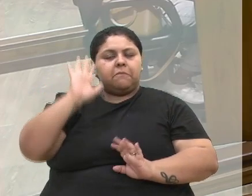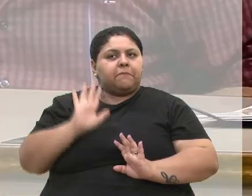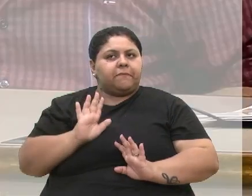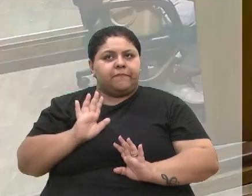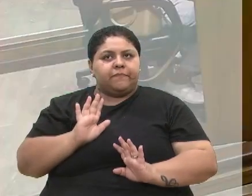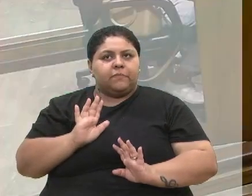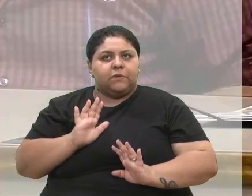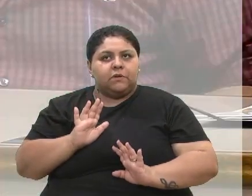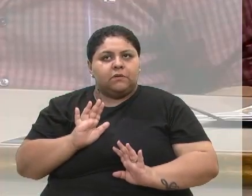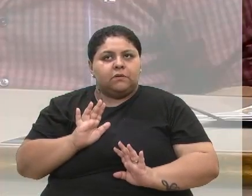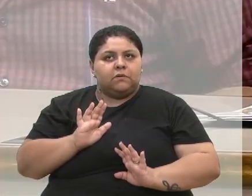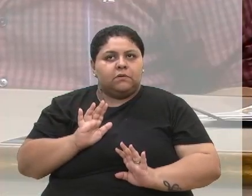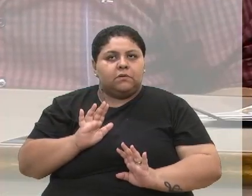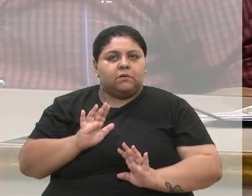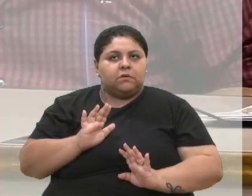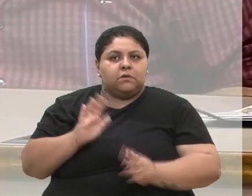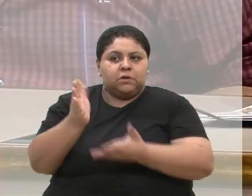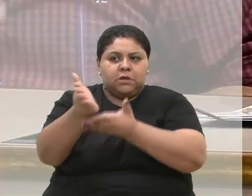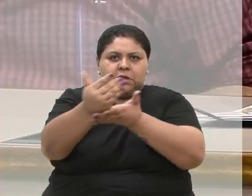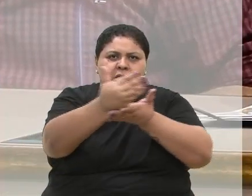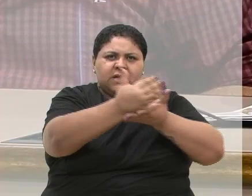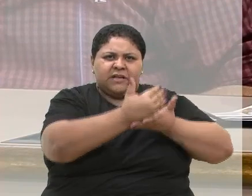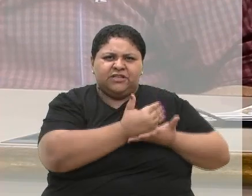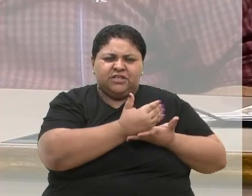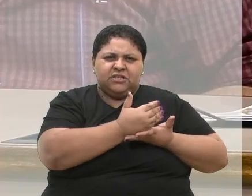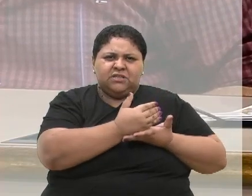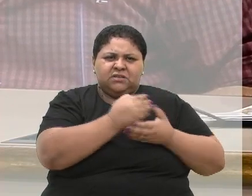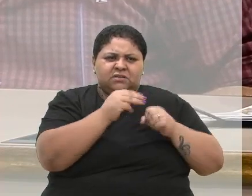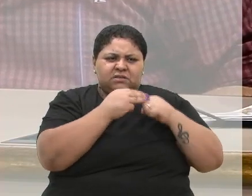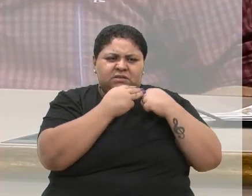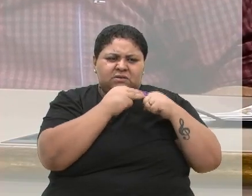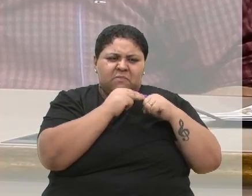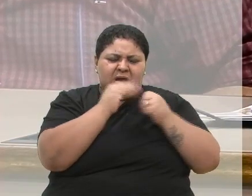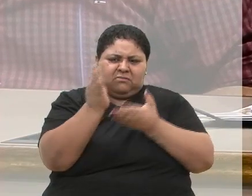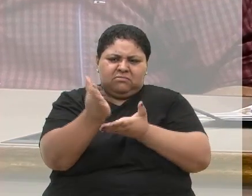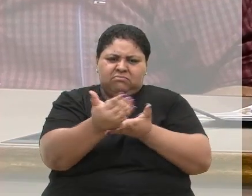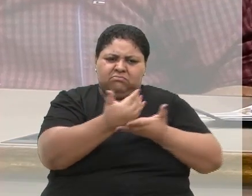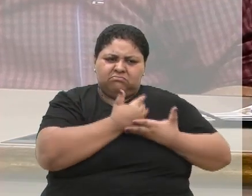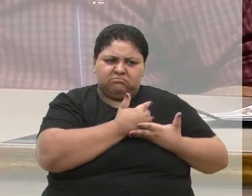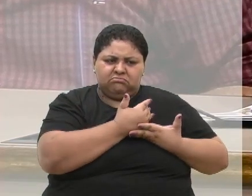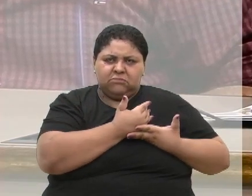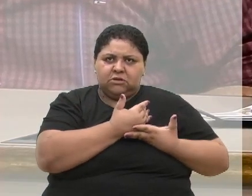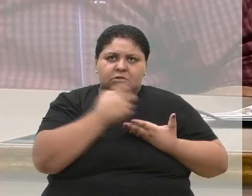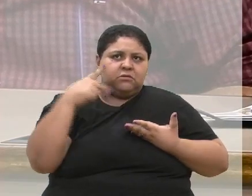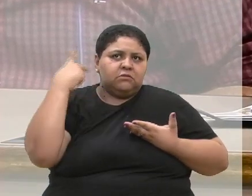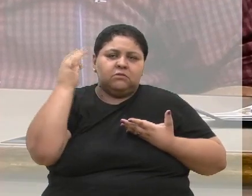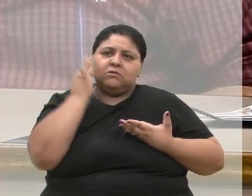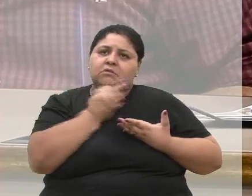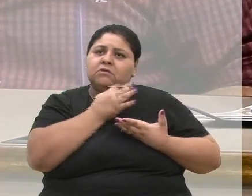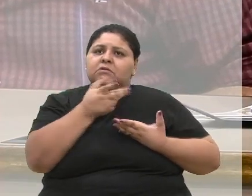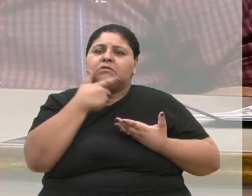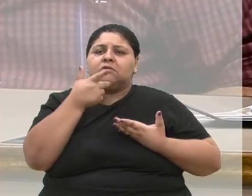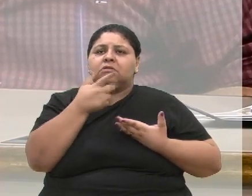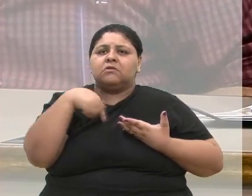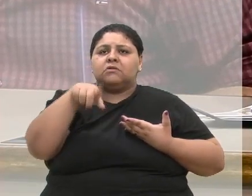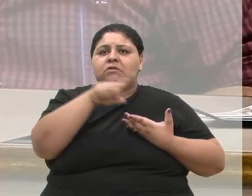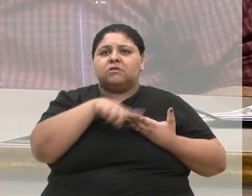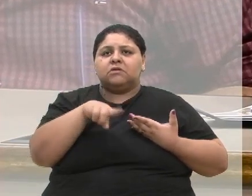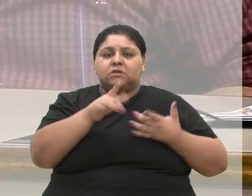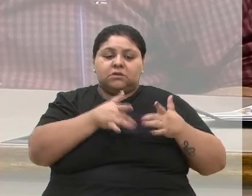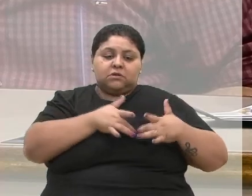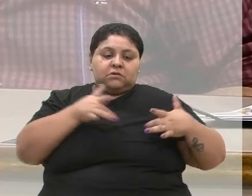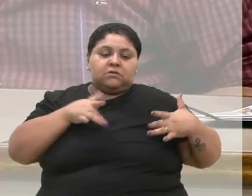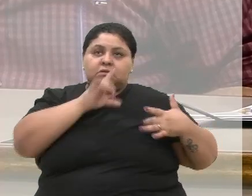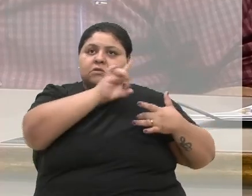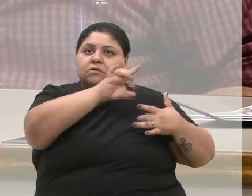dos lixos que Caxias está recolhendo de São Marcos. Bom, daí a vereadora Tatiane vai ali na tribuna e fala, porque a gente tem que ser solidário,